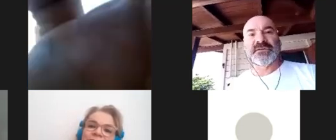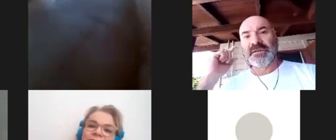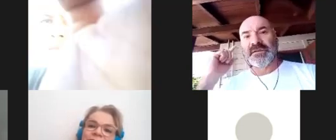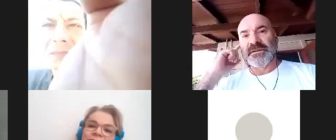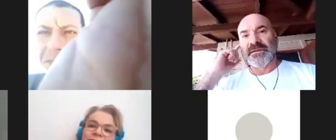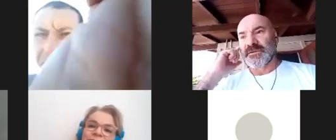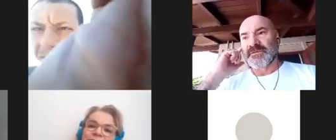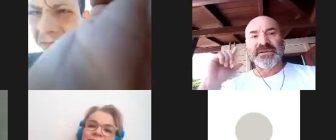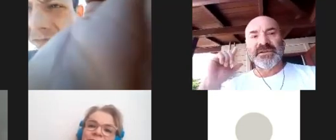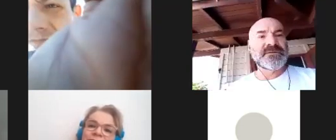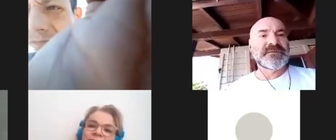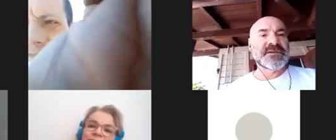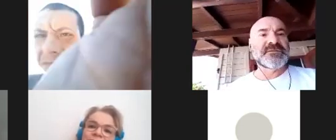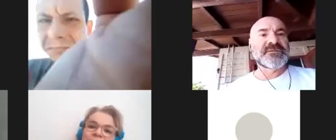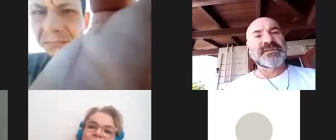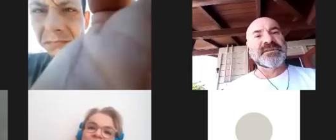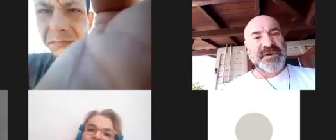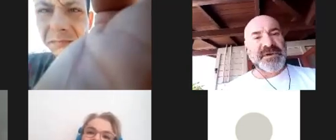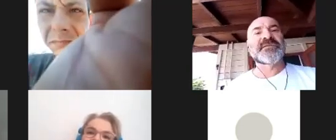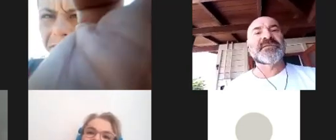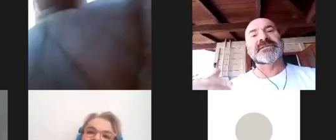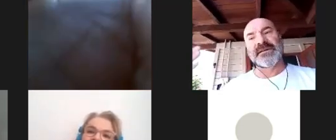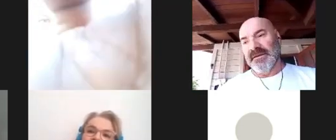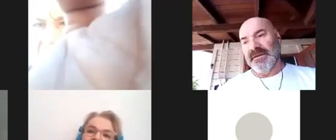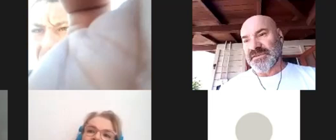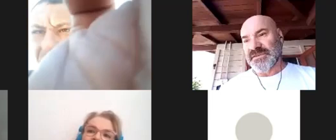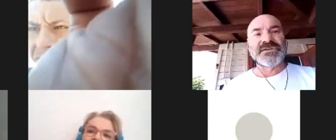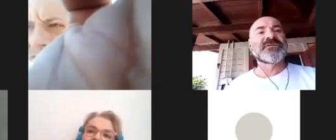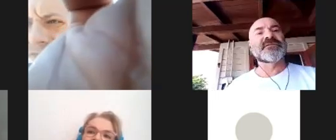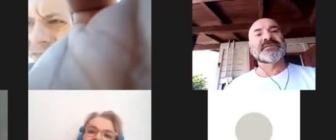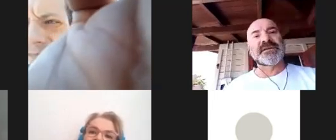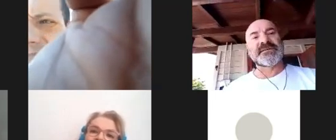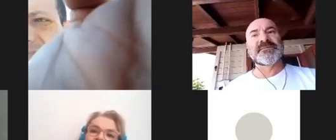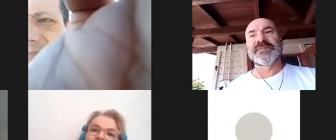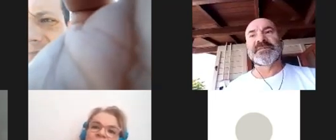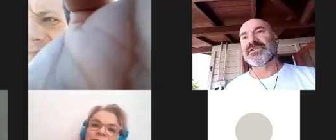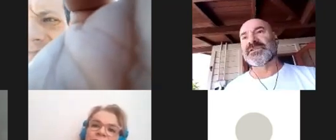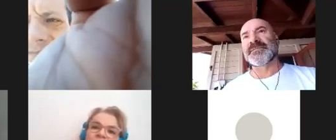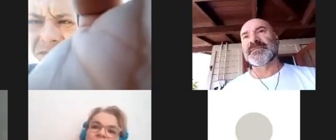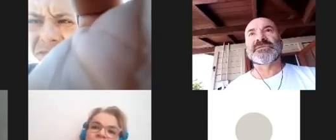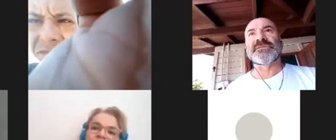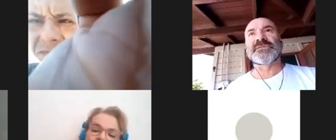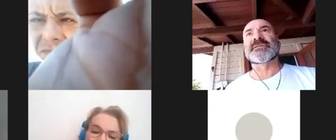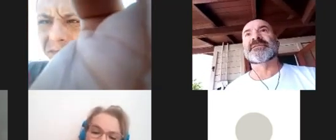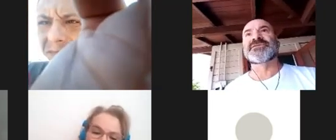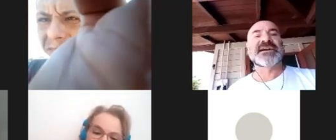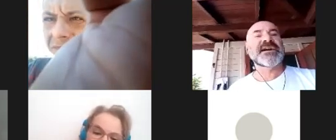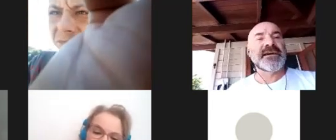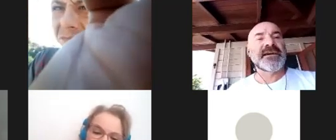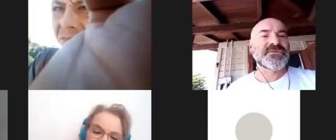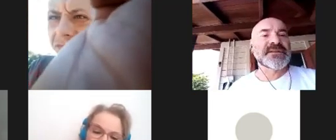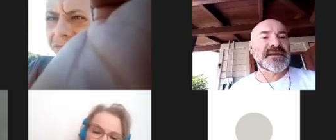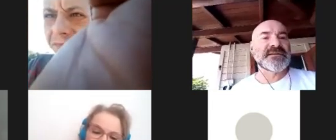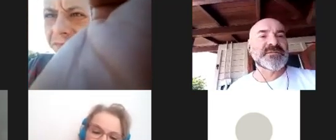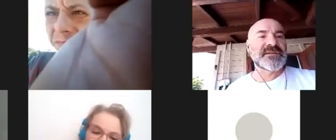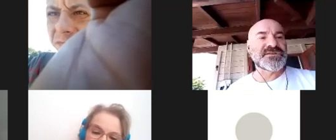grato, né? Então eu tento sempre ter palavras positivas, isso, né? Sempre deixar a pessoa... Já carrega a